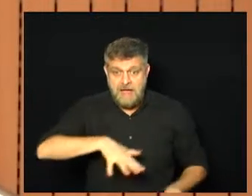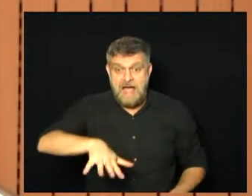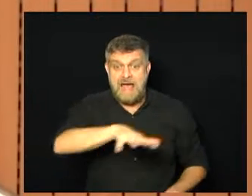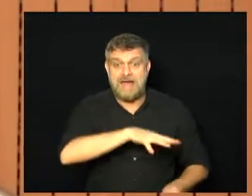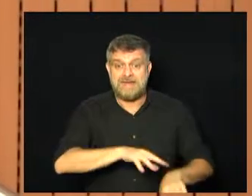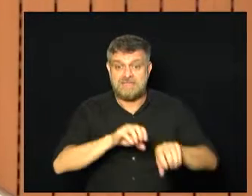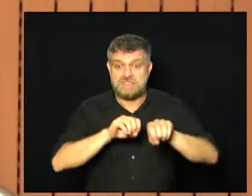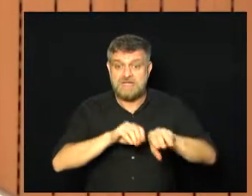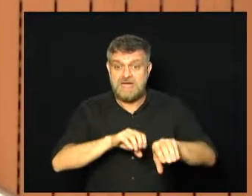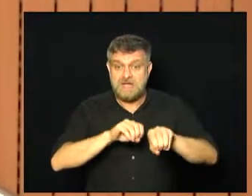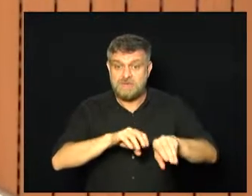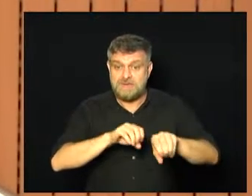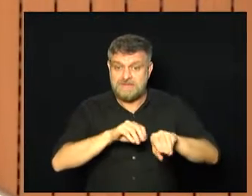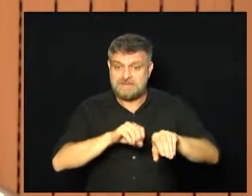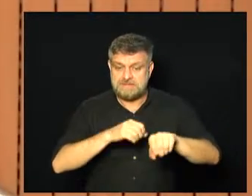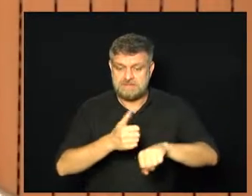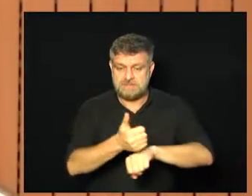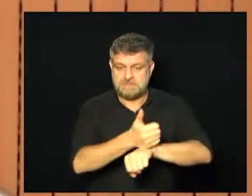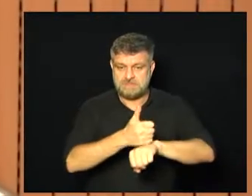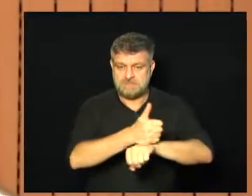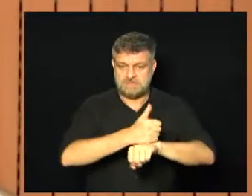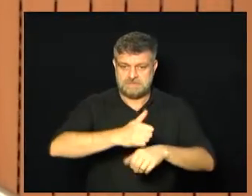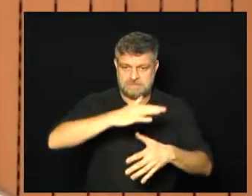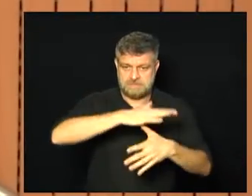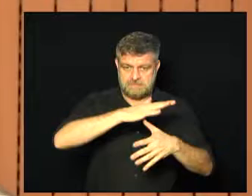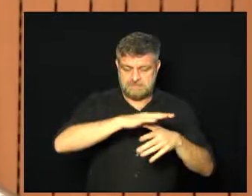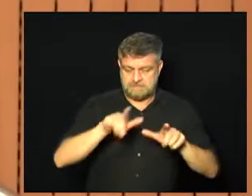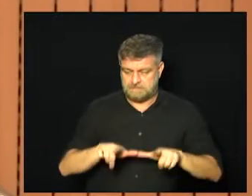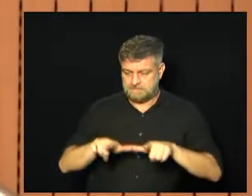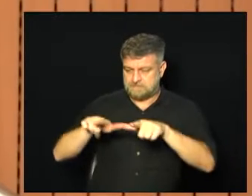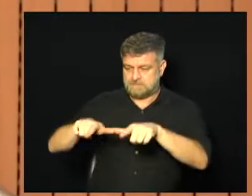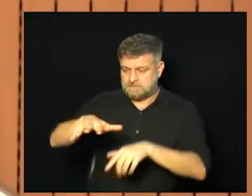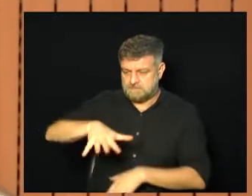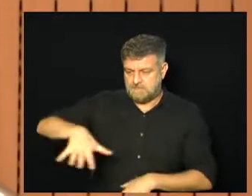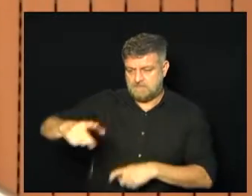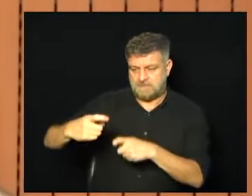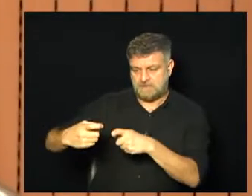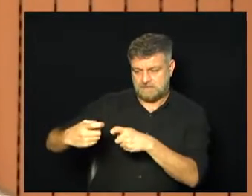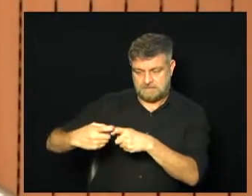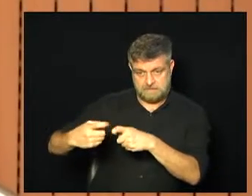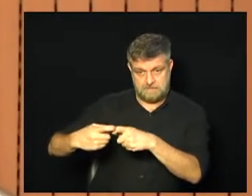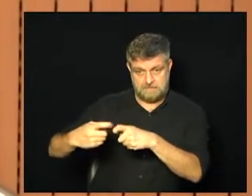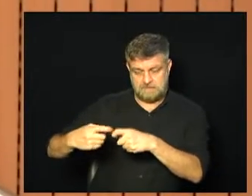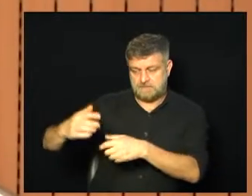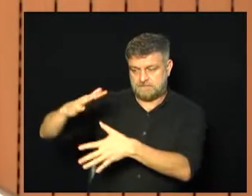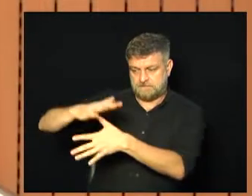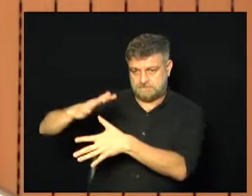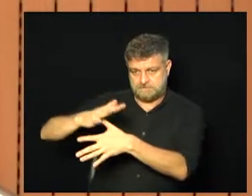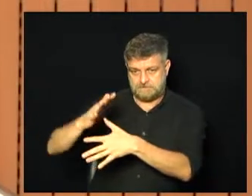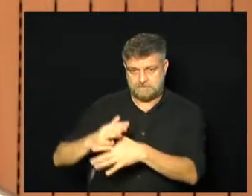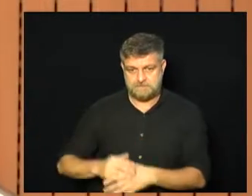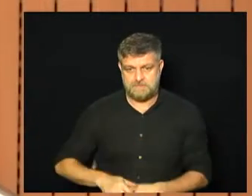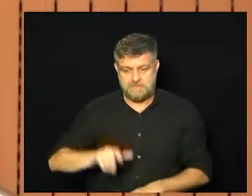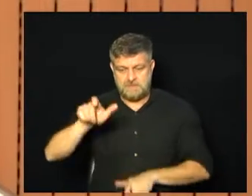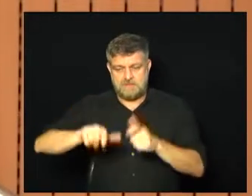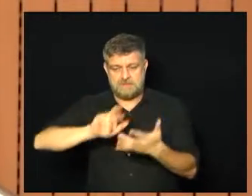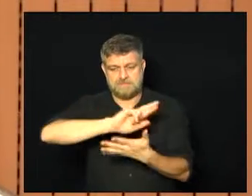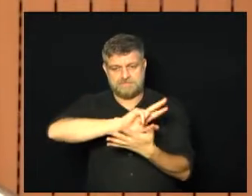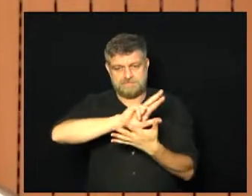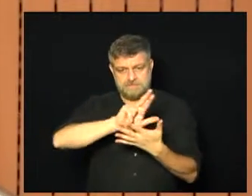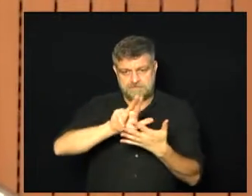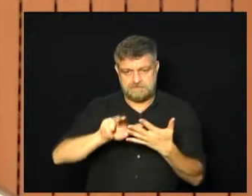Professor Darcy Ribeiro e de Diploma de Mérito Médico Dr. Roberto Maia Rocha Brito, diversas personalidades